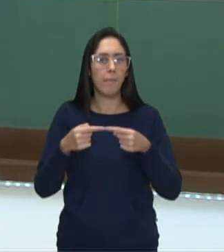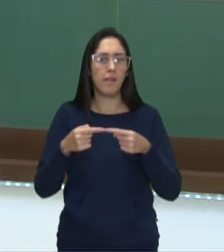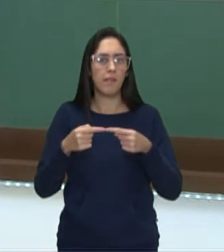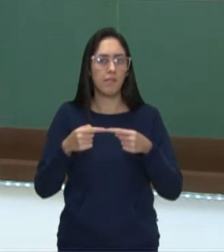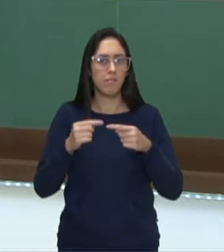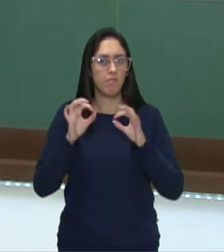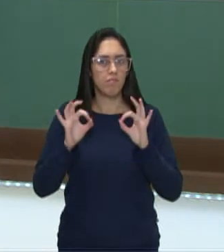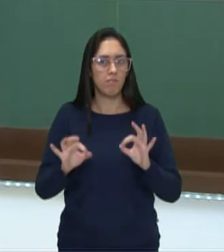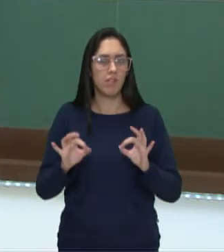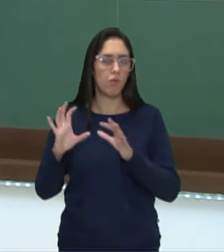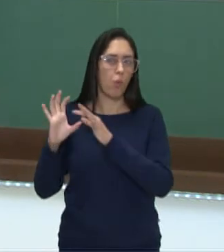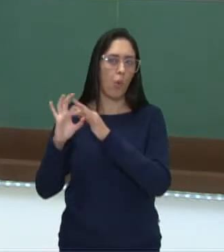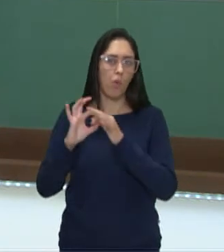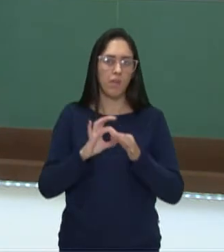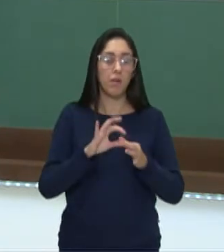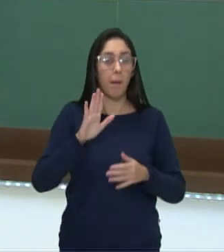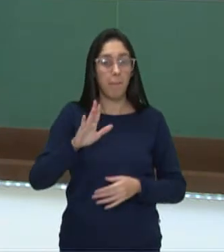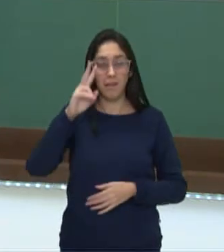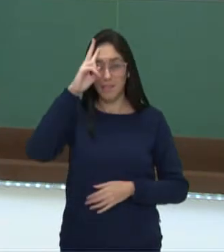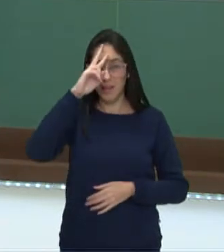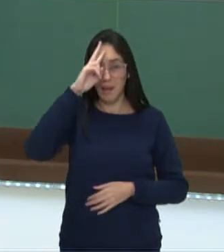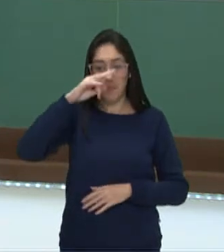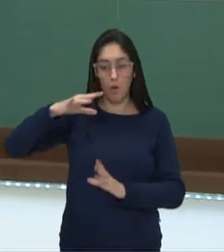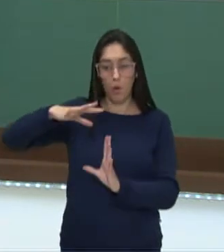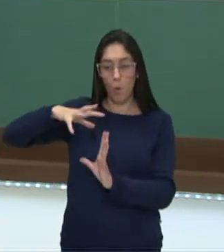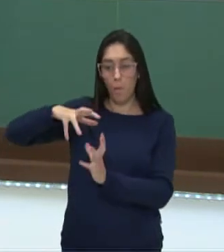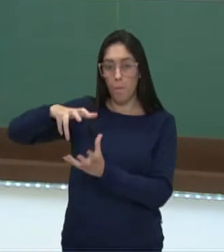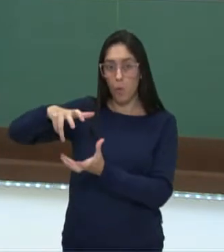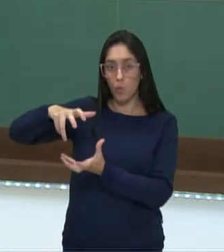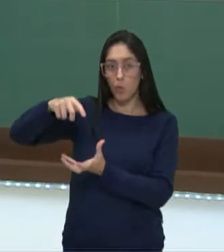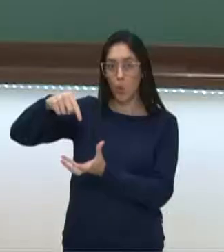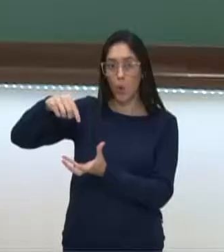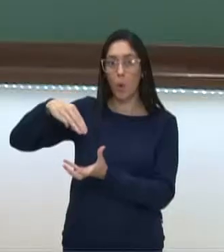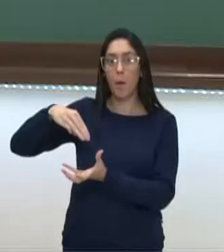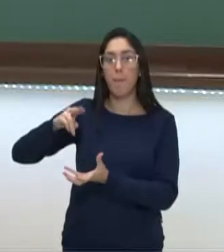contexto. Mas lembre-se, mundo é um substantivo